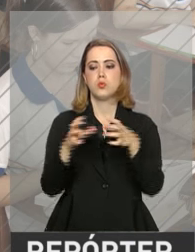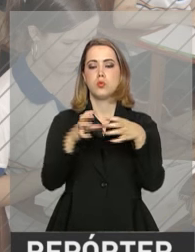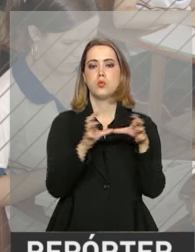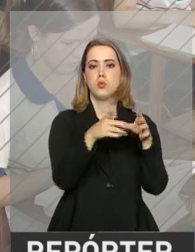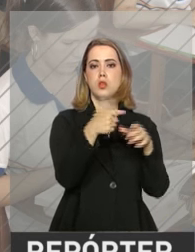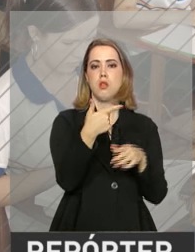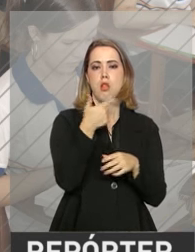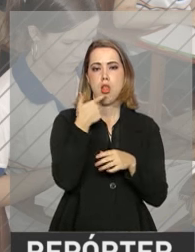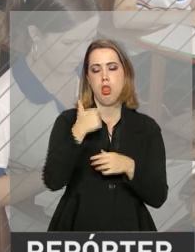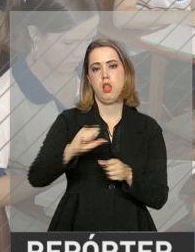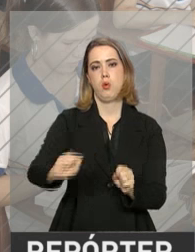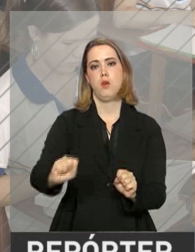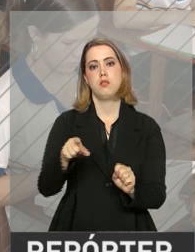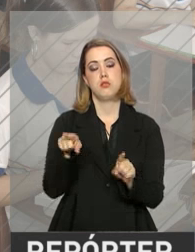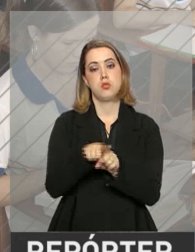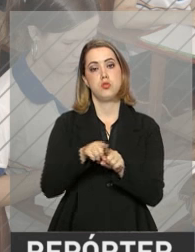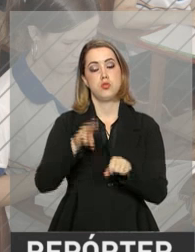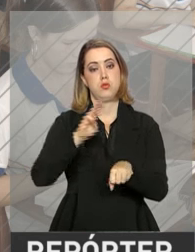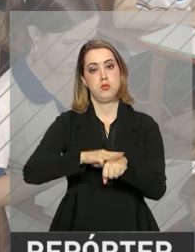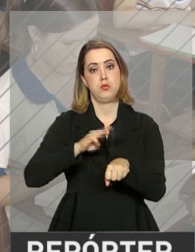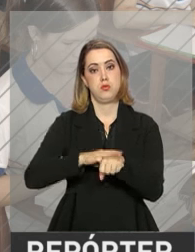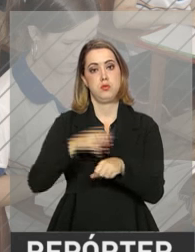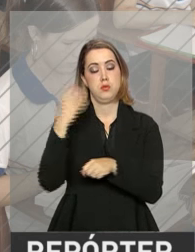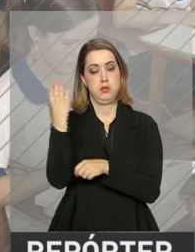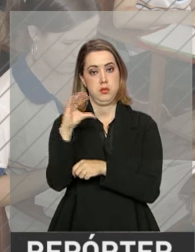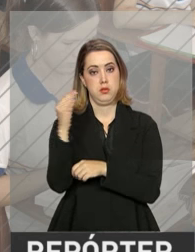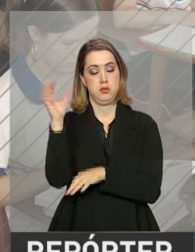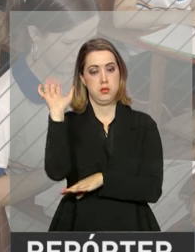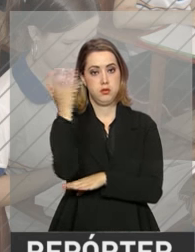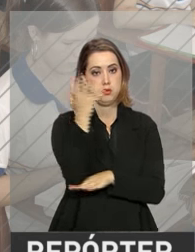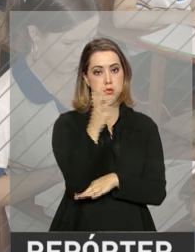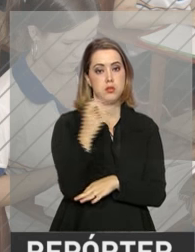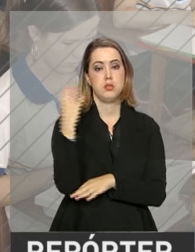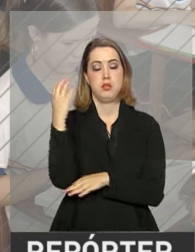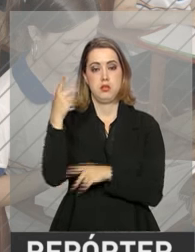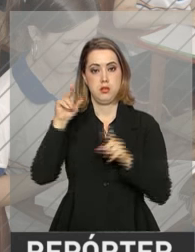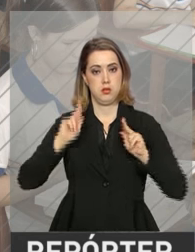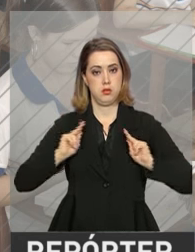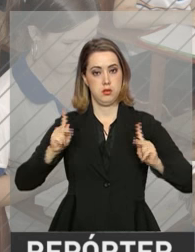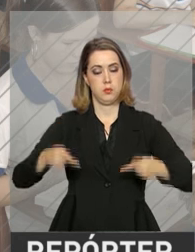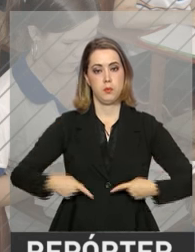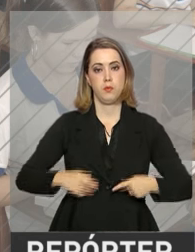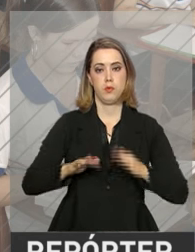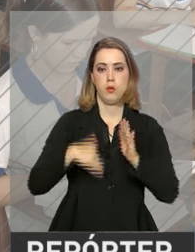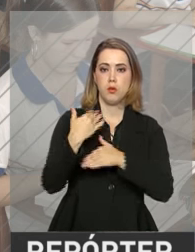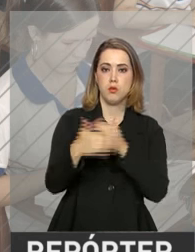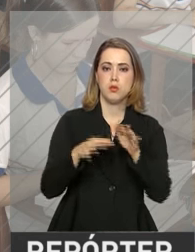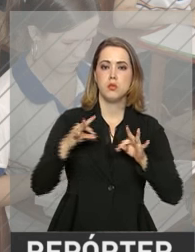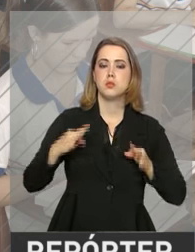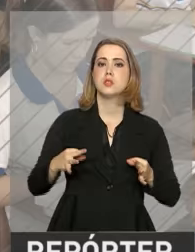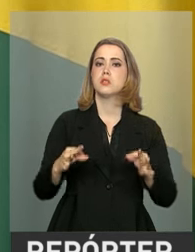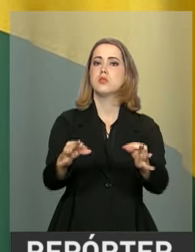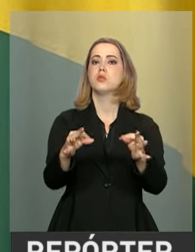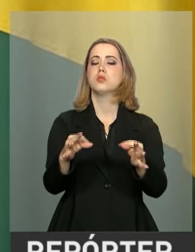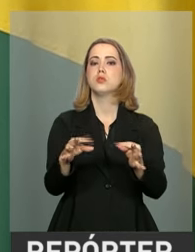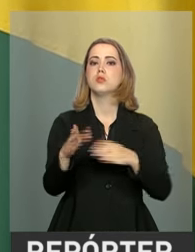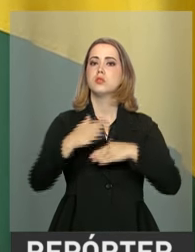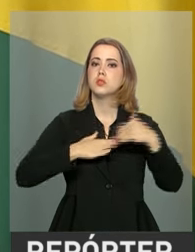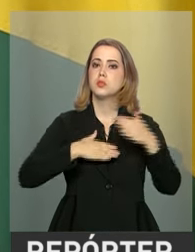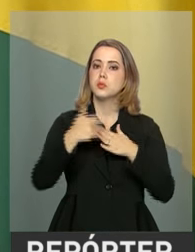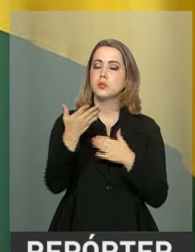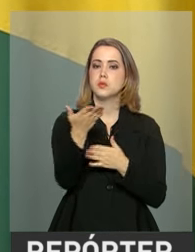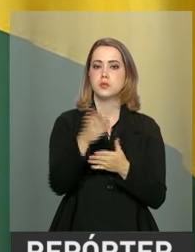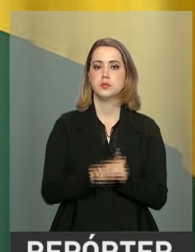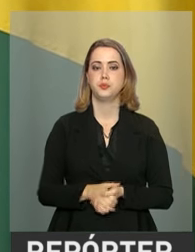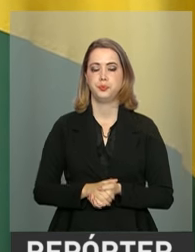linguagem matemática Ciências da Natureza ciências humanas e formação técnica profissional deve servir